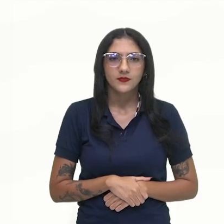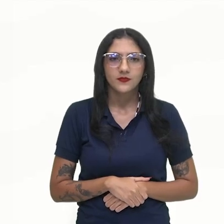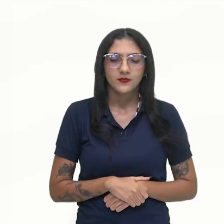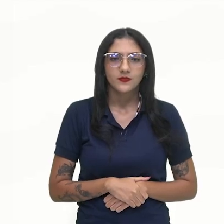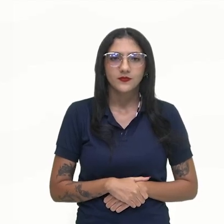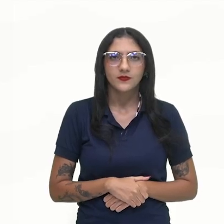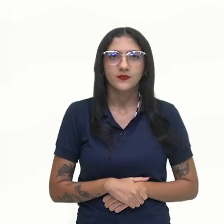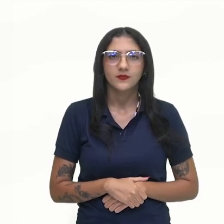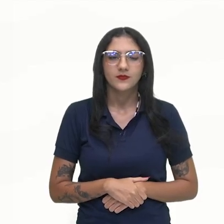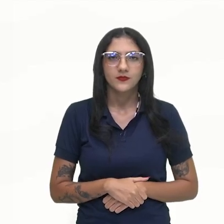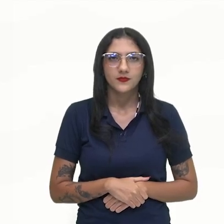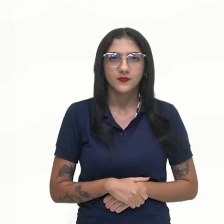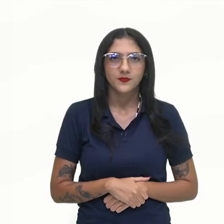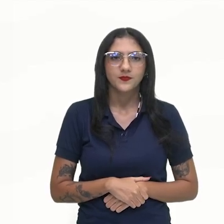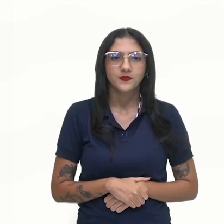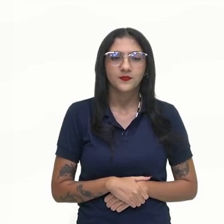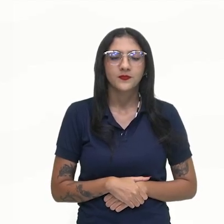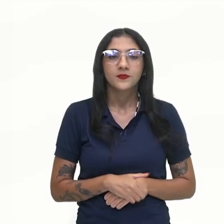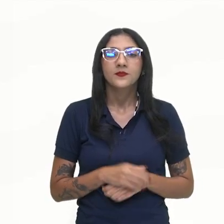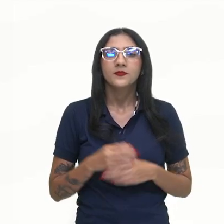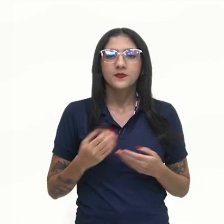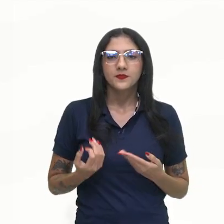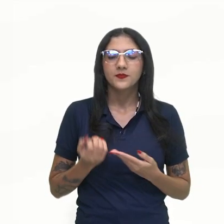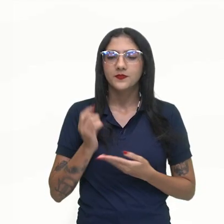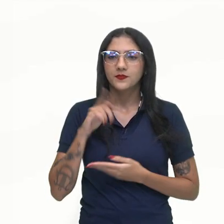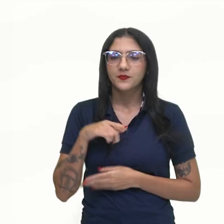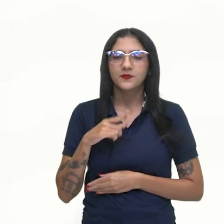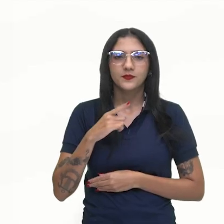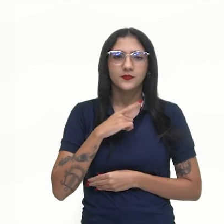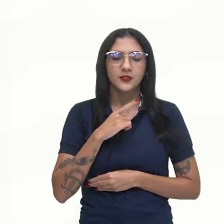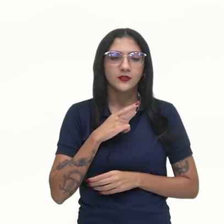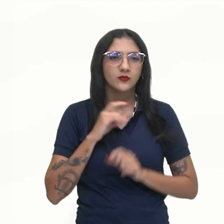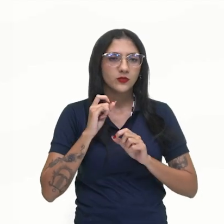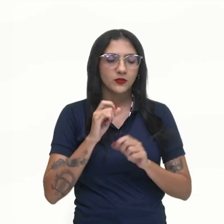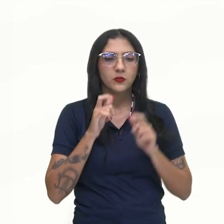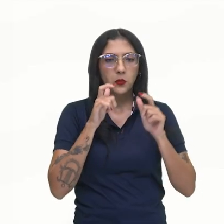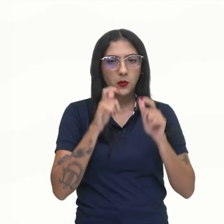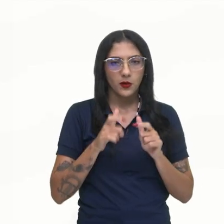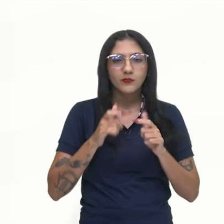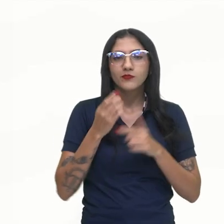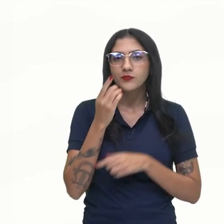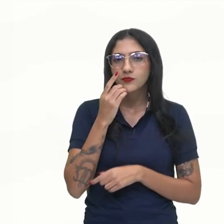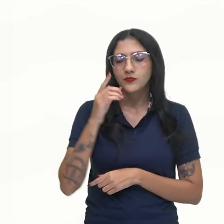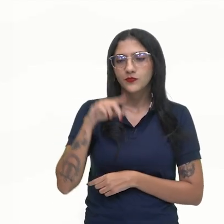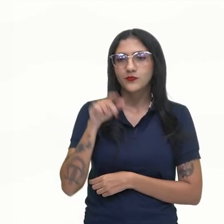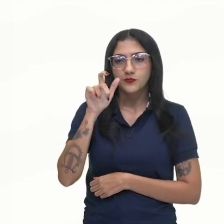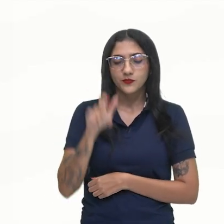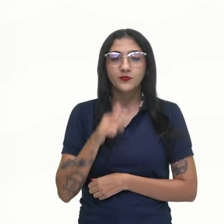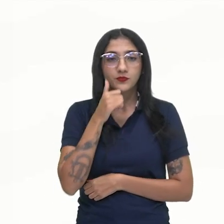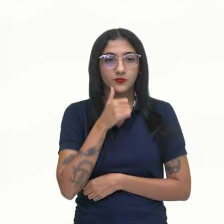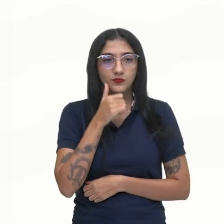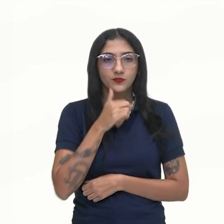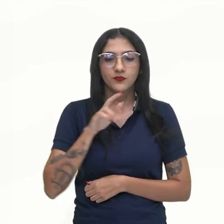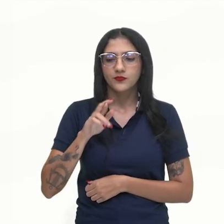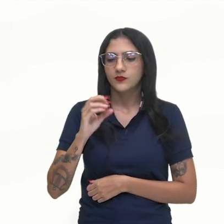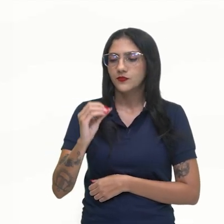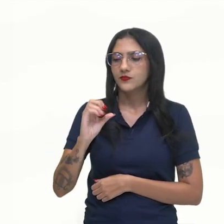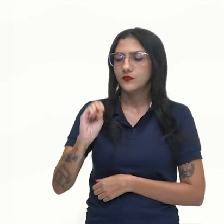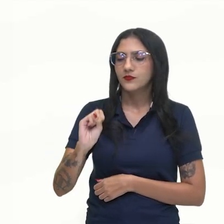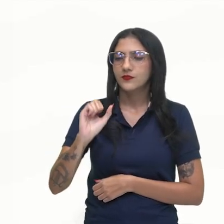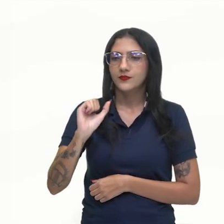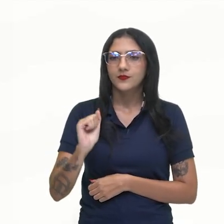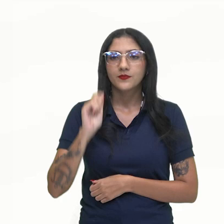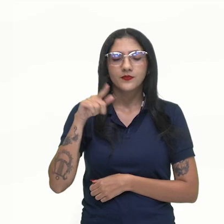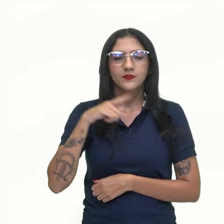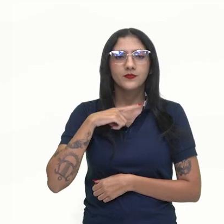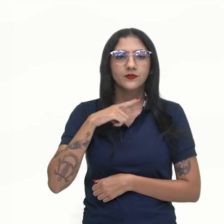constitutional history. Então, lá durante a cerimônia, né, essa mulher chamada Rosa Weber, que